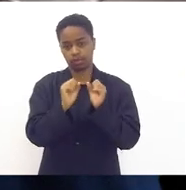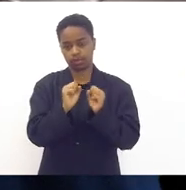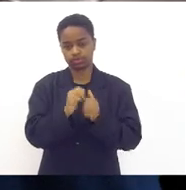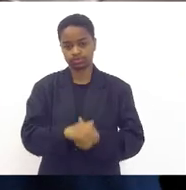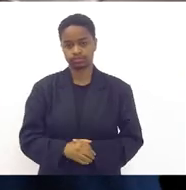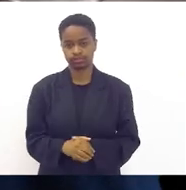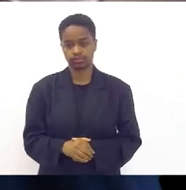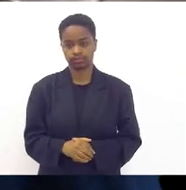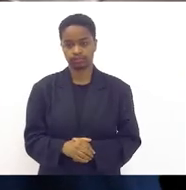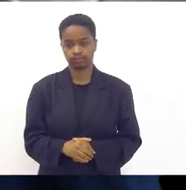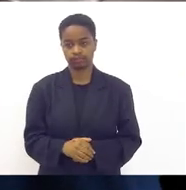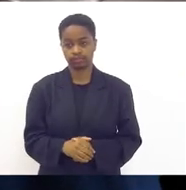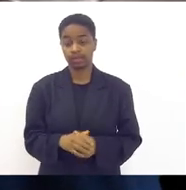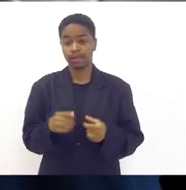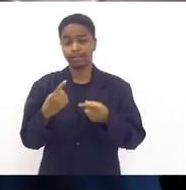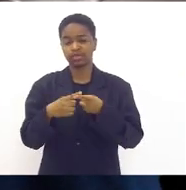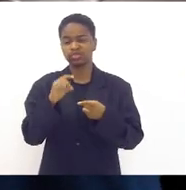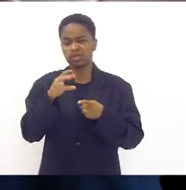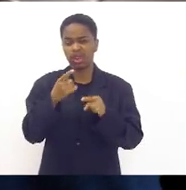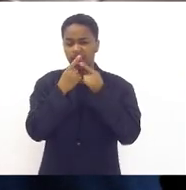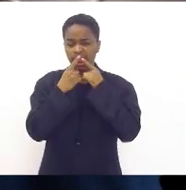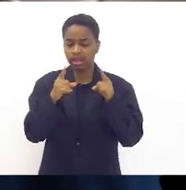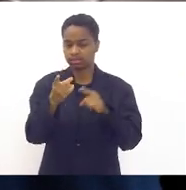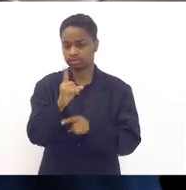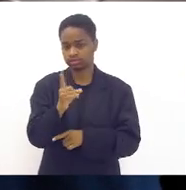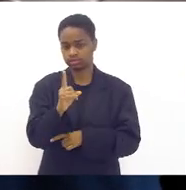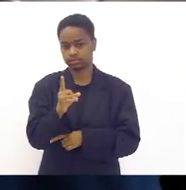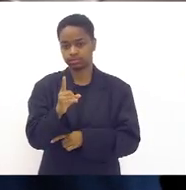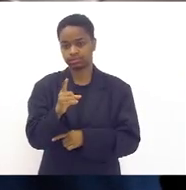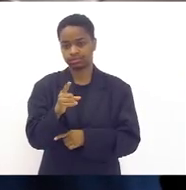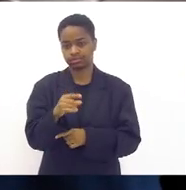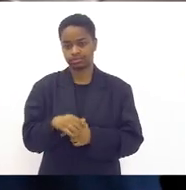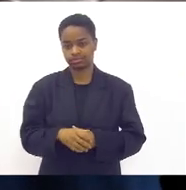porque para não ser só crítico, né? Eu acho que...